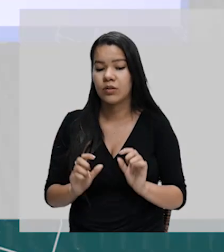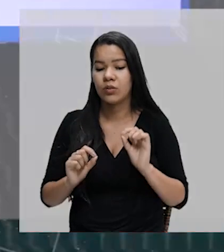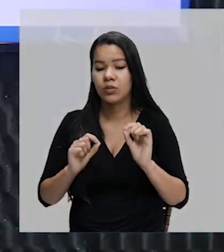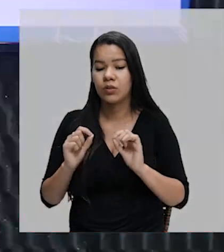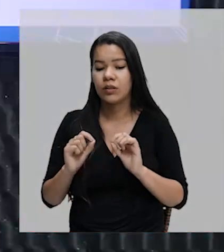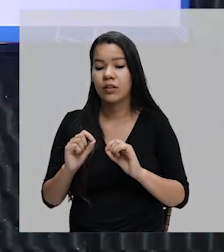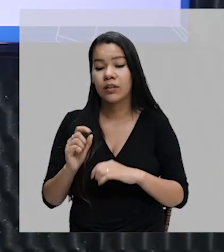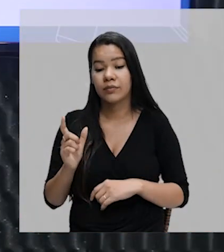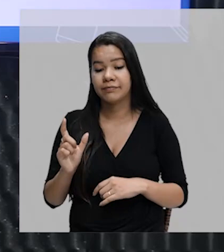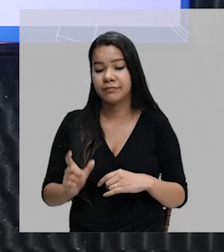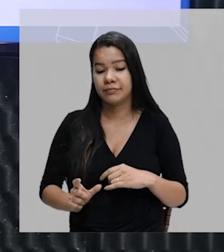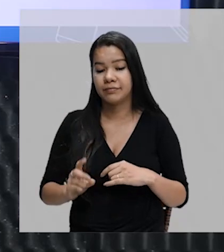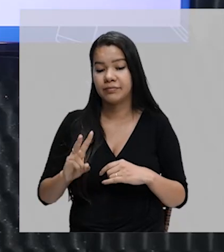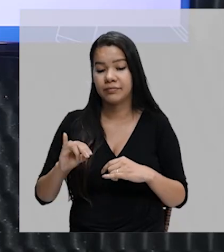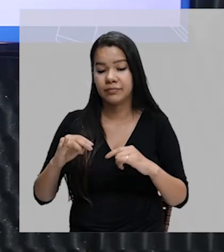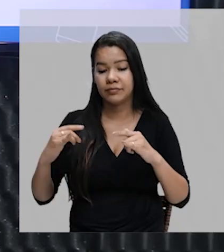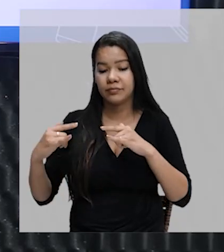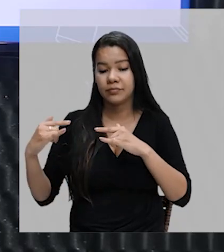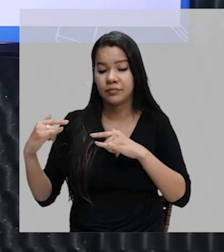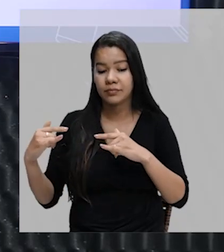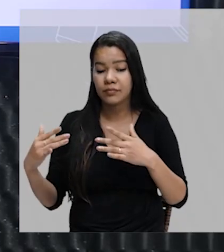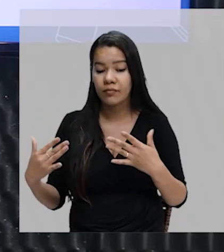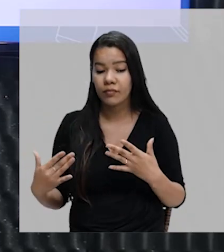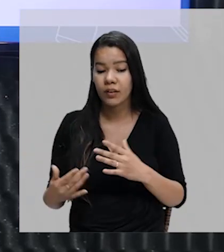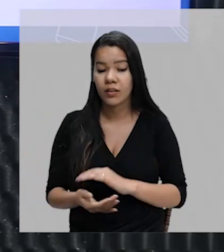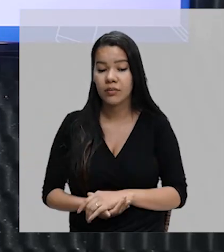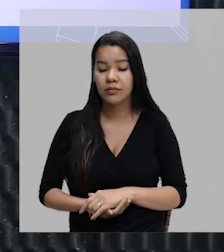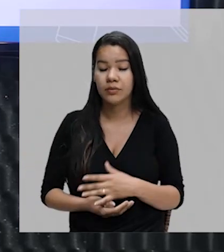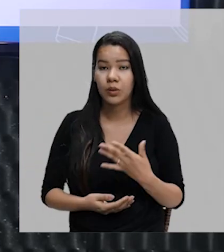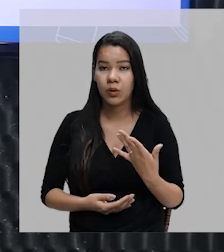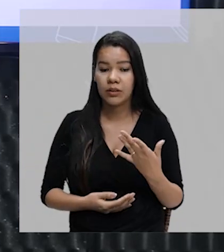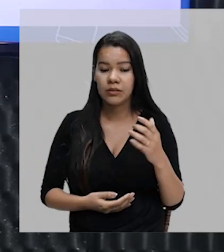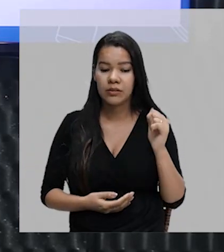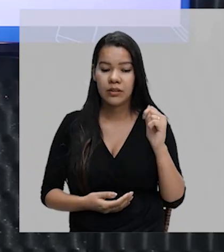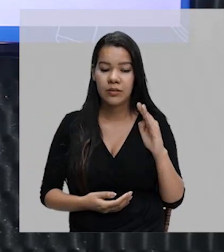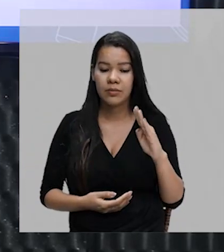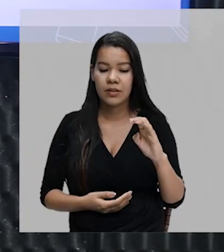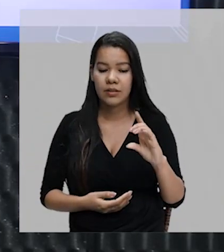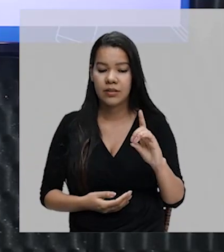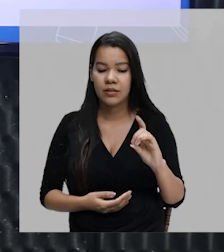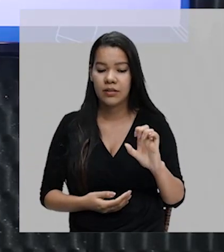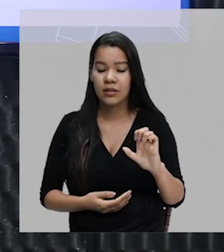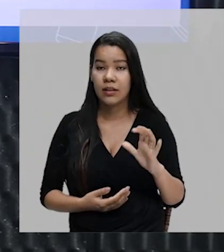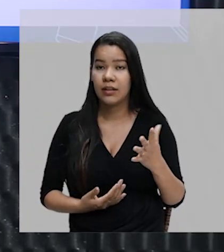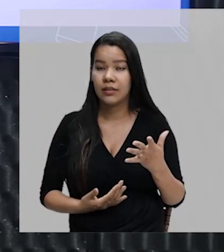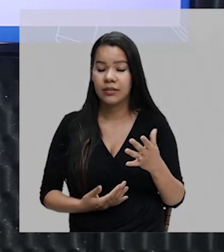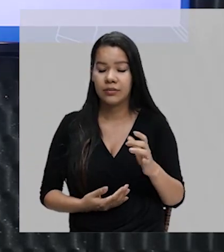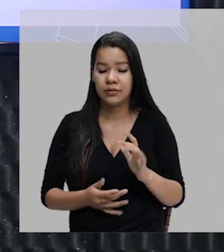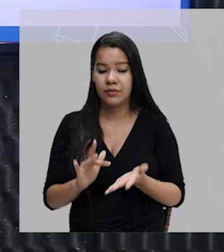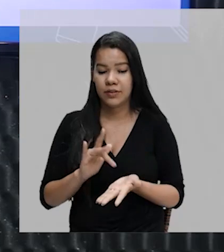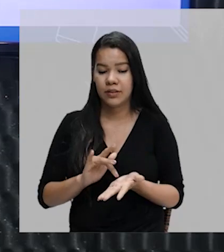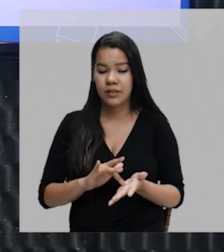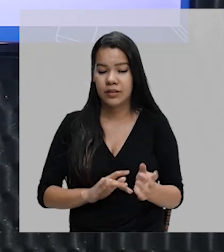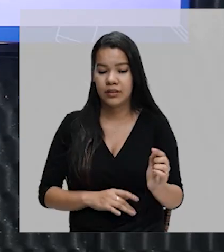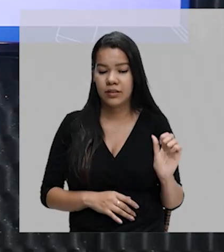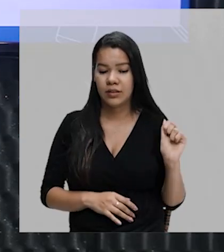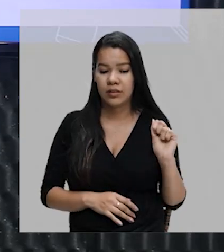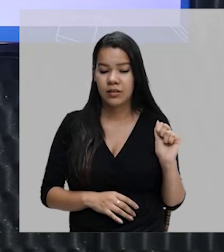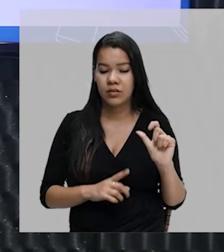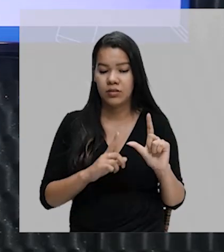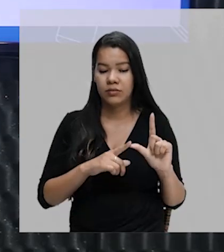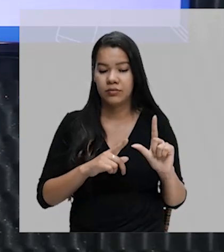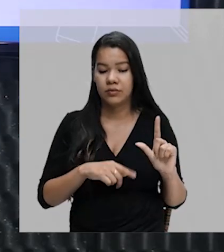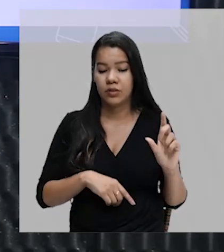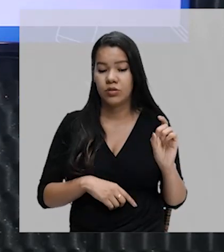atrair-se, né? Então, ou são verdadeiros, né? Verdadeiro ou verdadeiros. Letra A, somente um. Letra